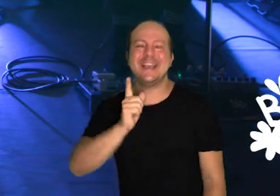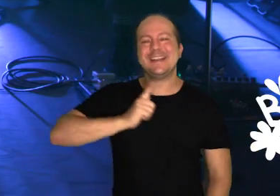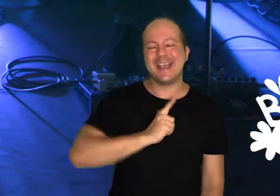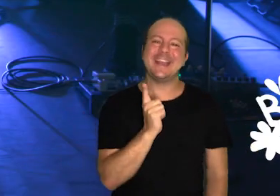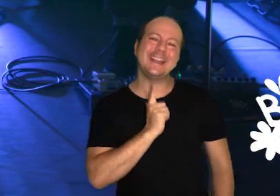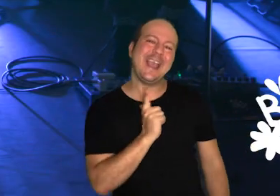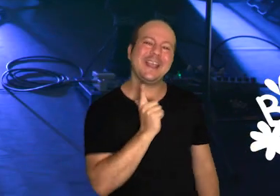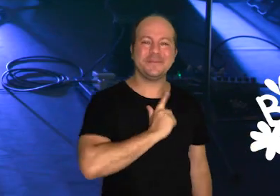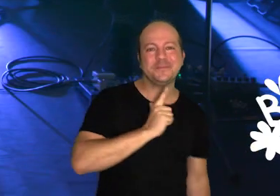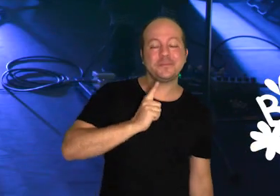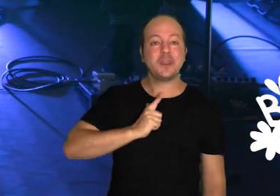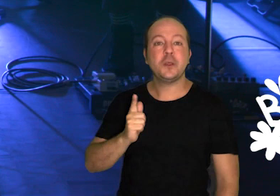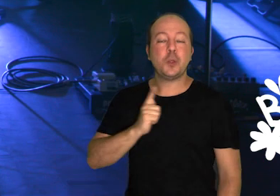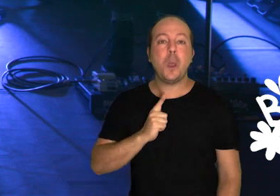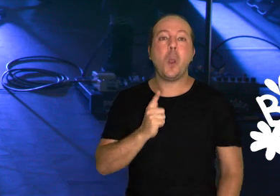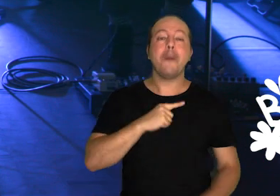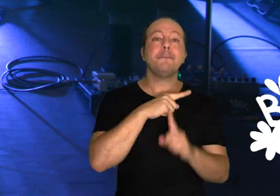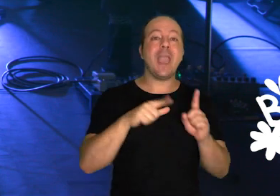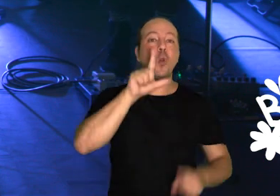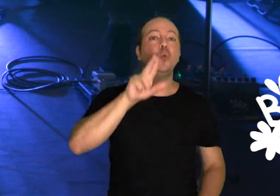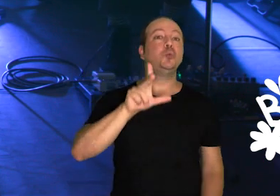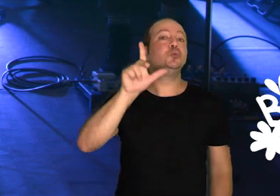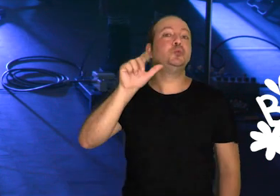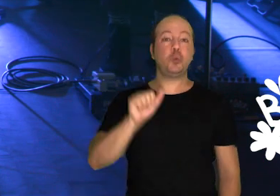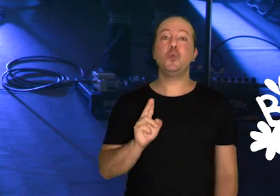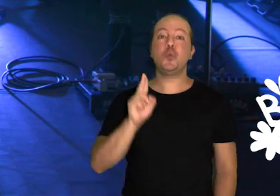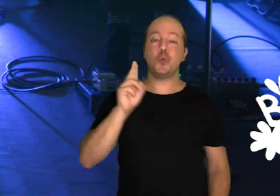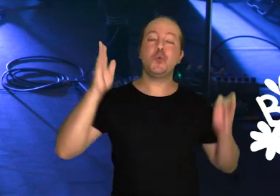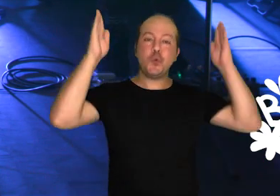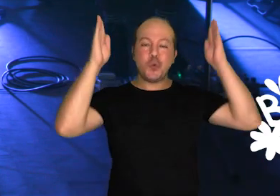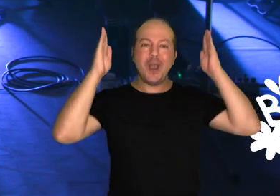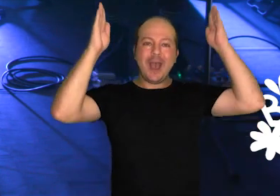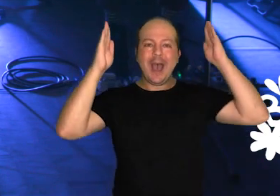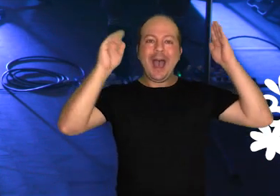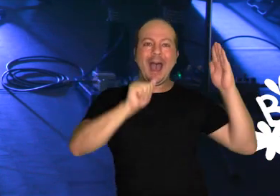procurando bem, eu sei que tem. No meio da lua, eu vejo